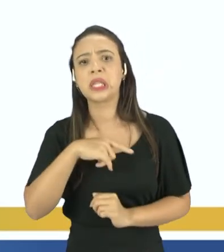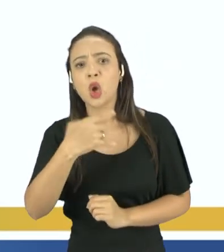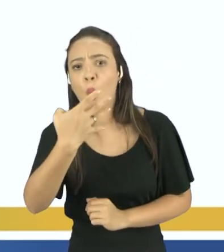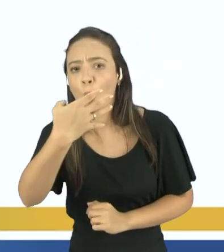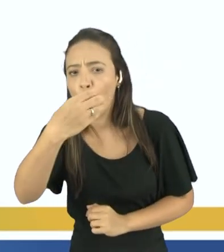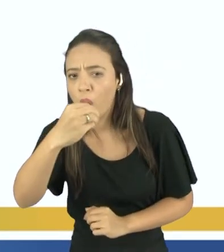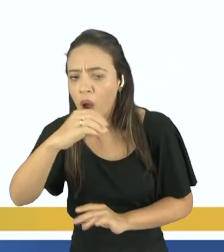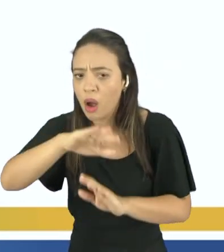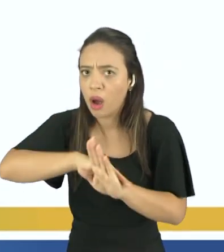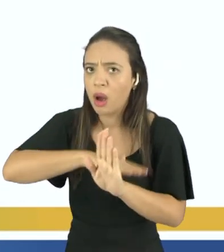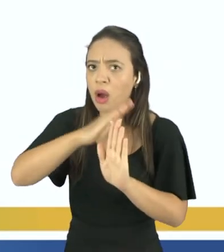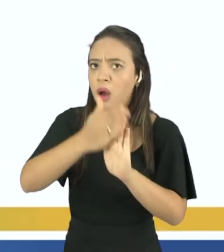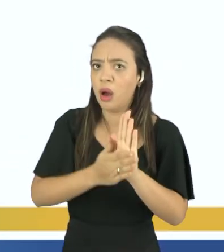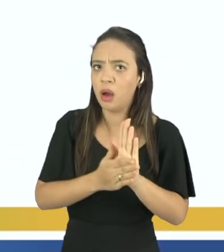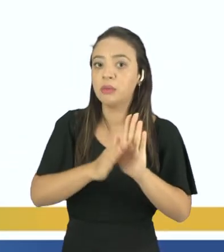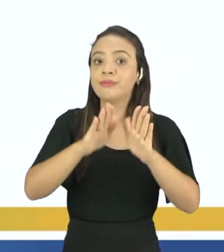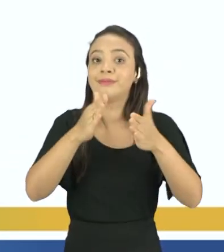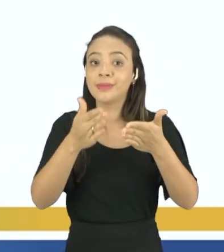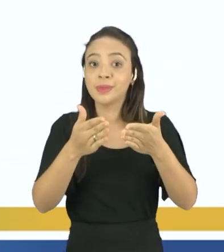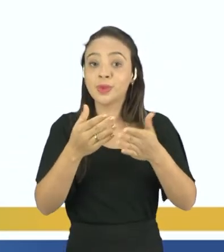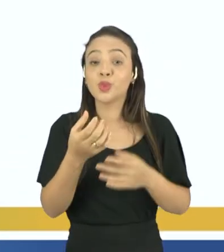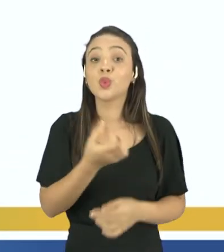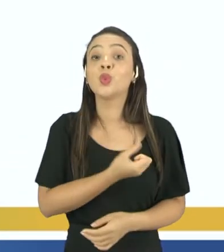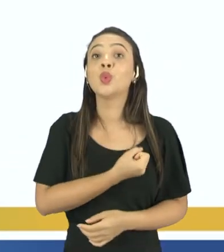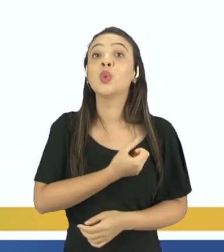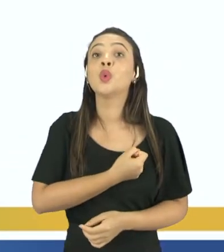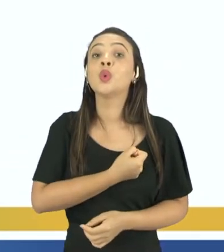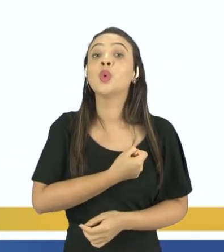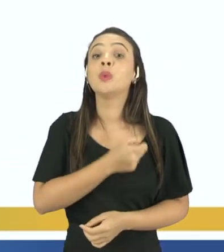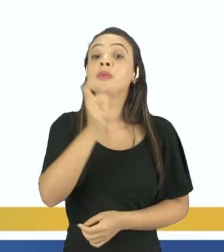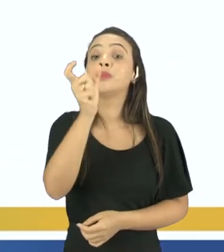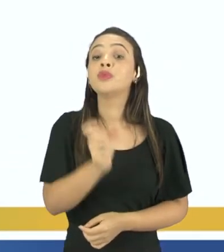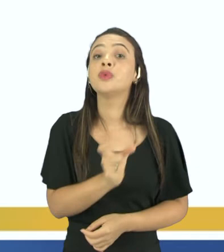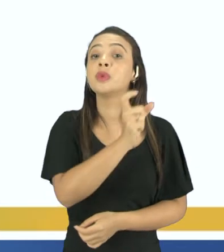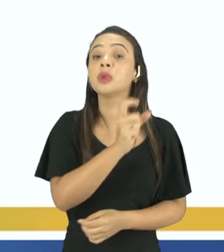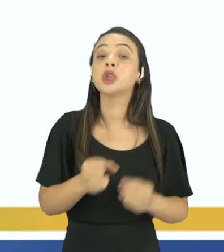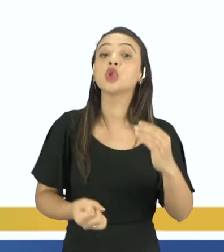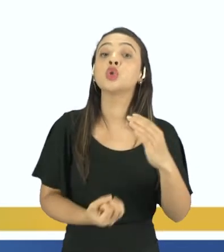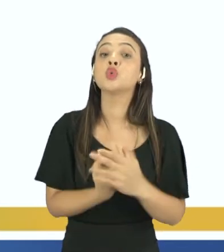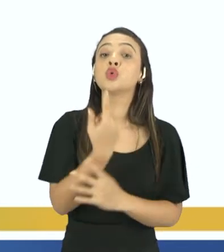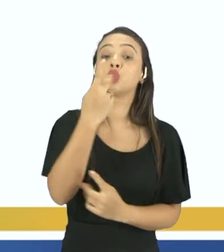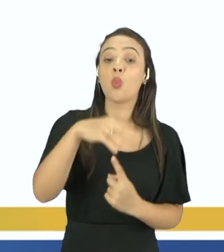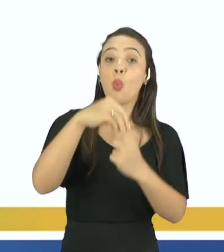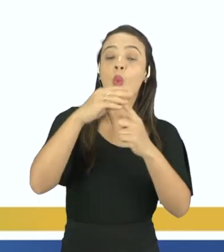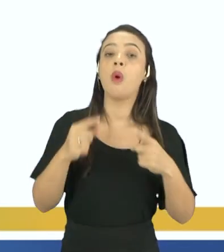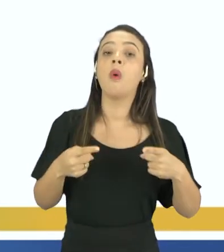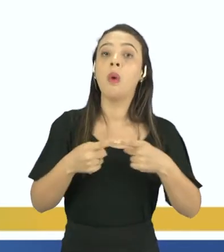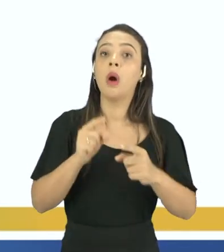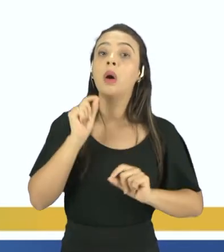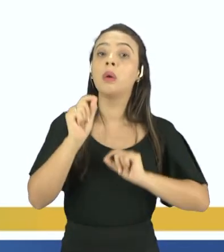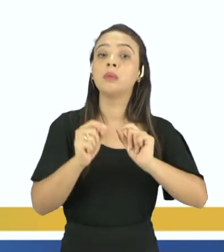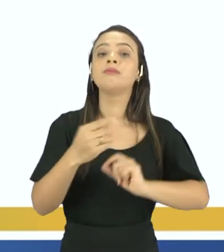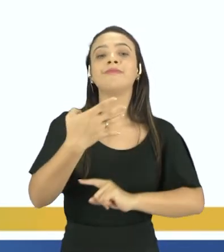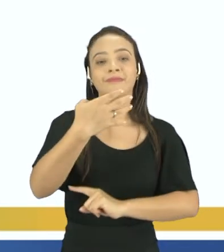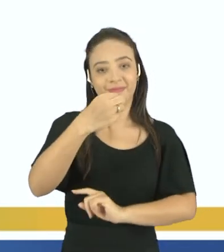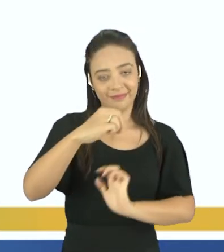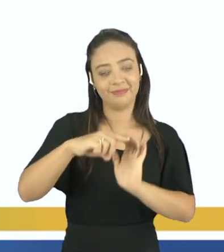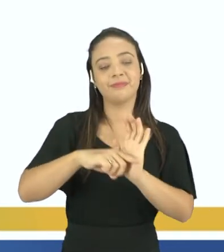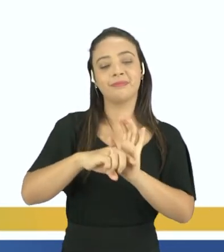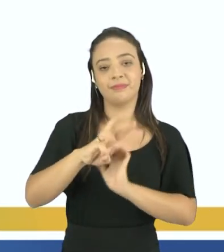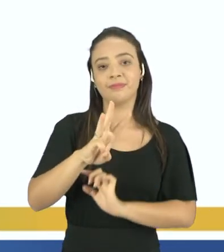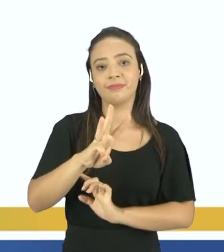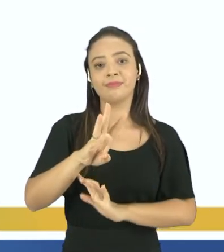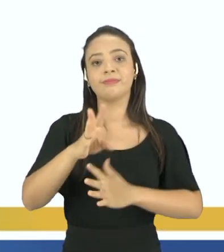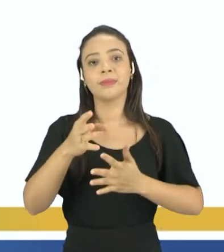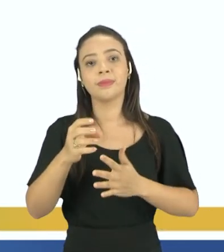40 lados então o número de vértices o número de diagonais que partem de um único vértice vai ser dado por 40 -